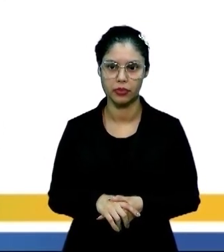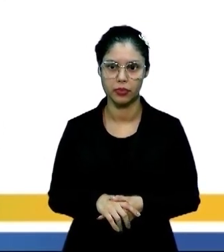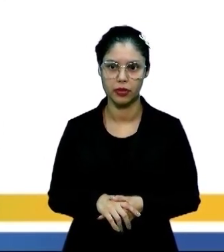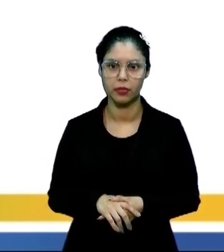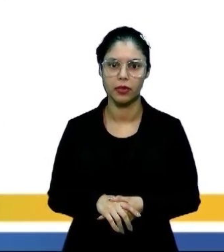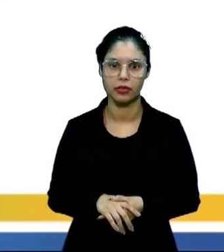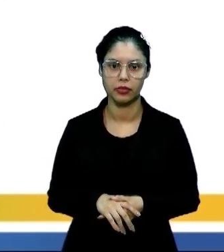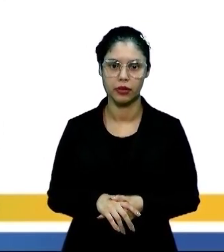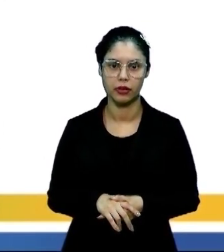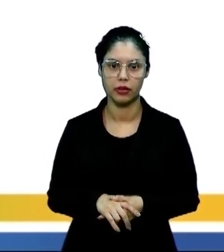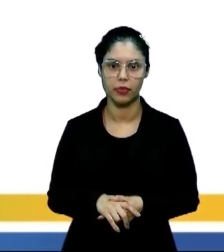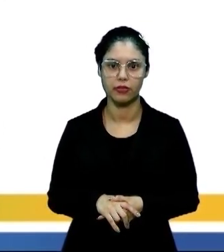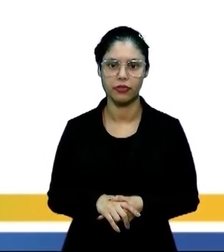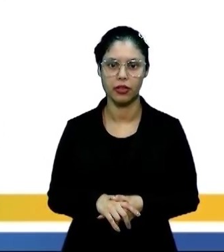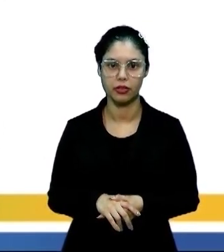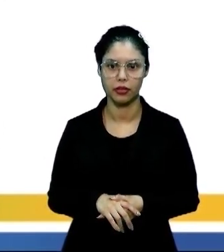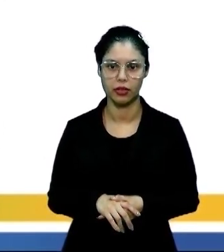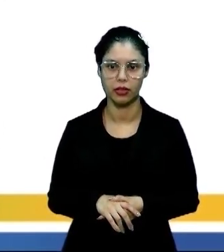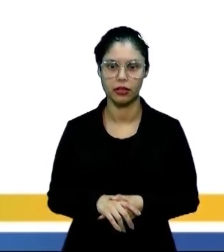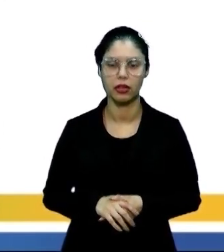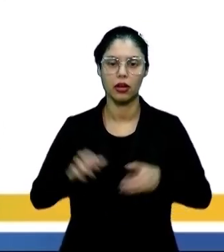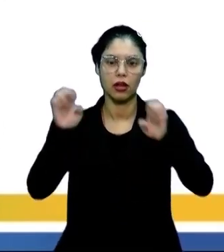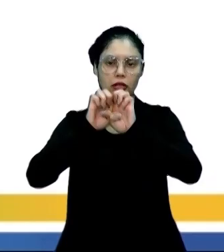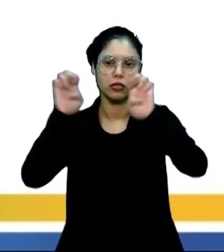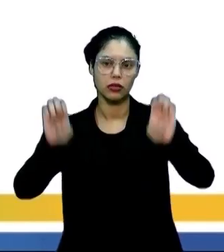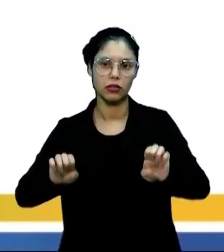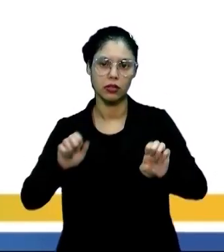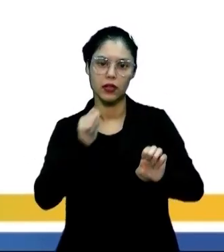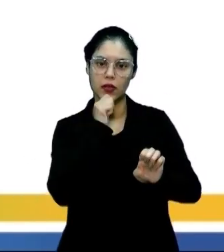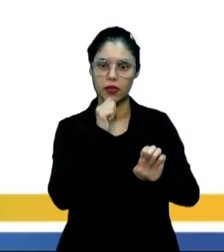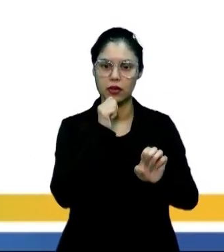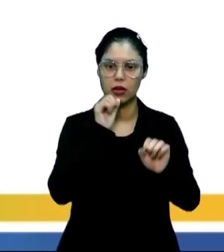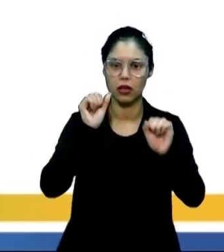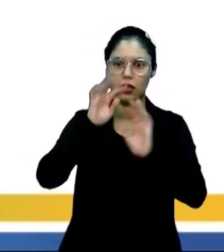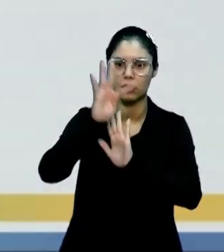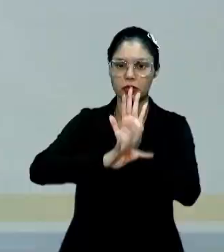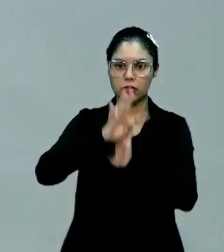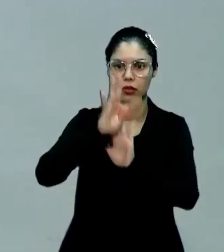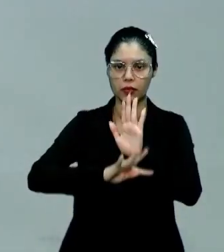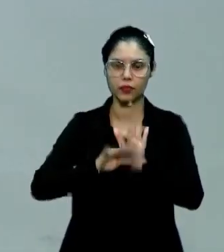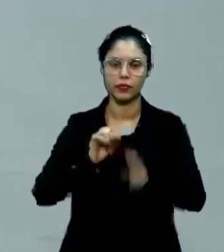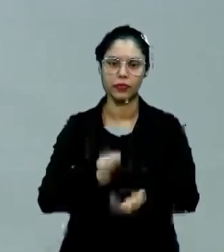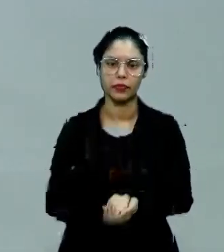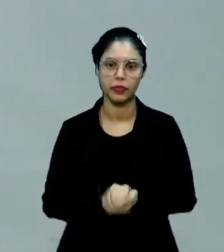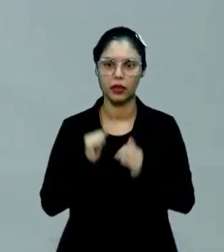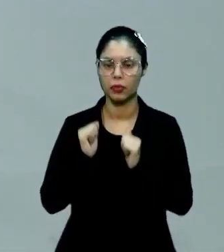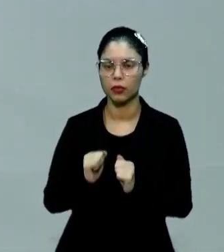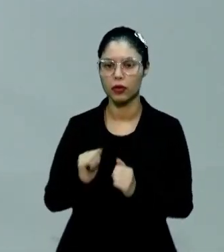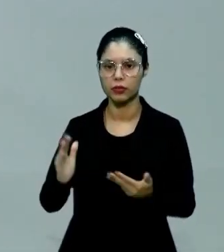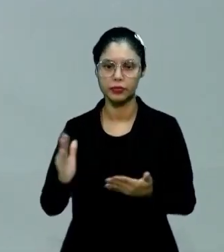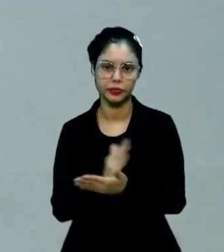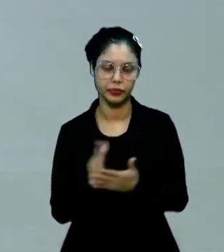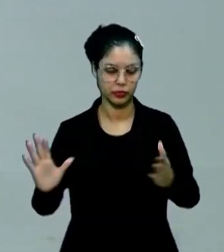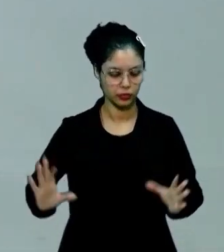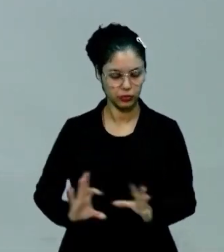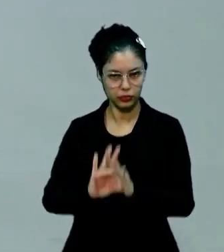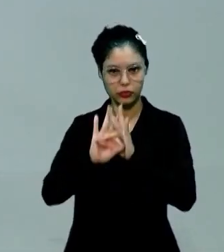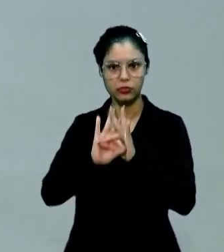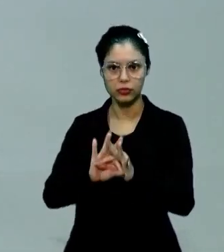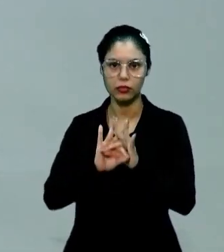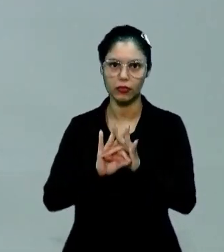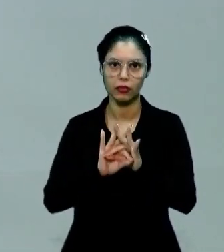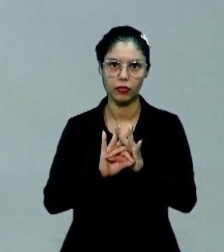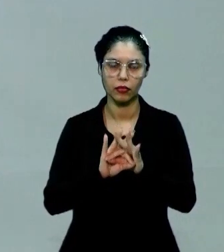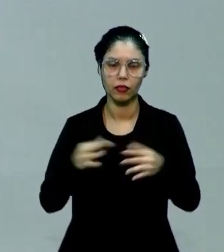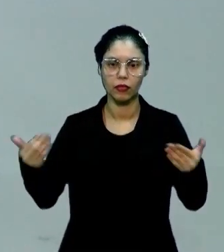Você observa aí a estrutura desse texto e nós podemos fazer a relação com o que nós estudamos